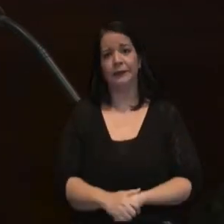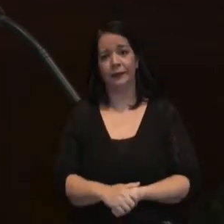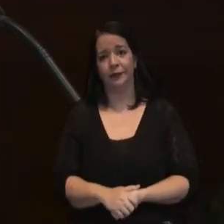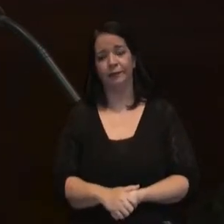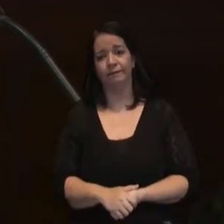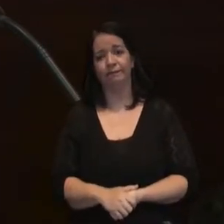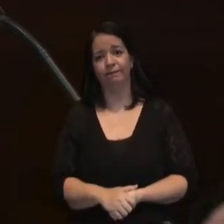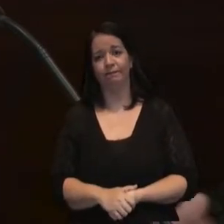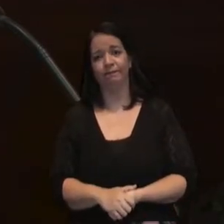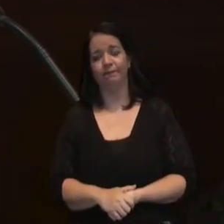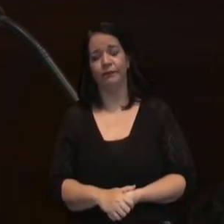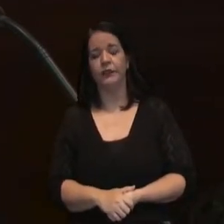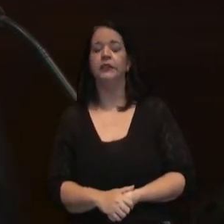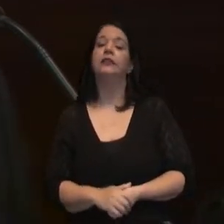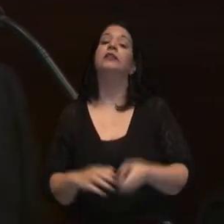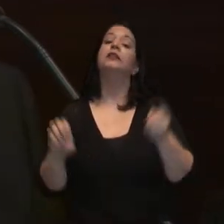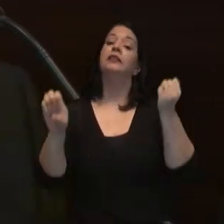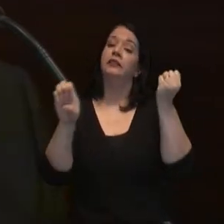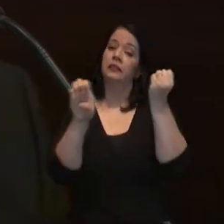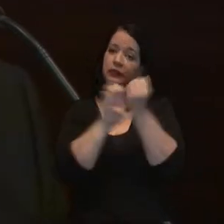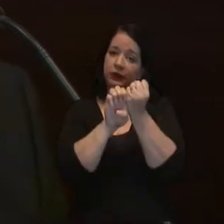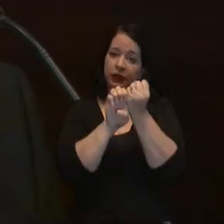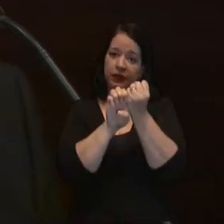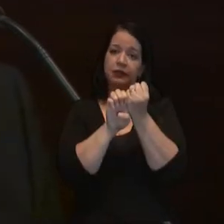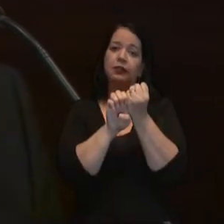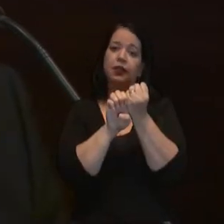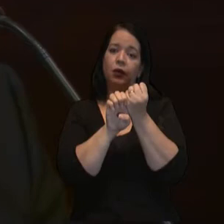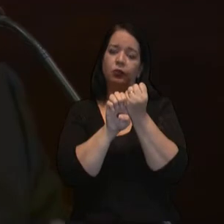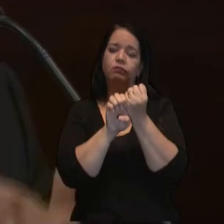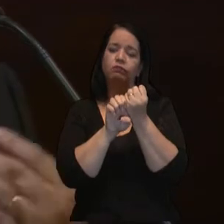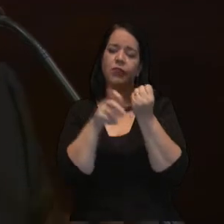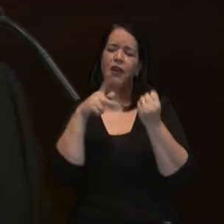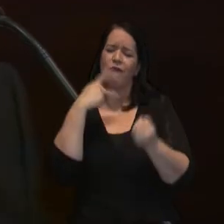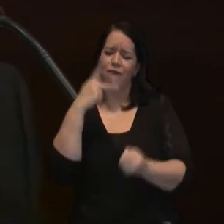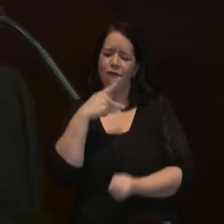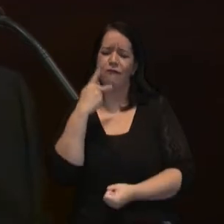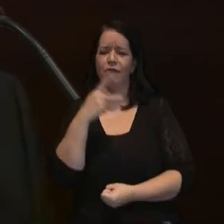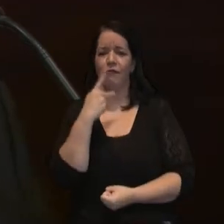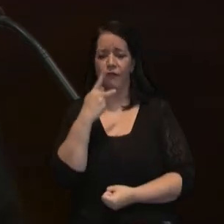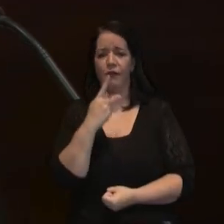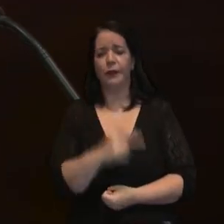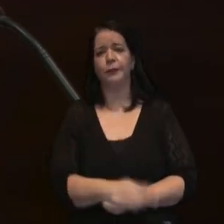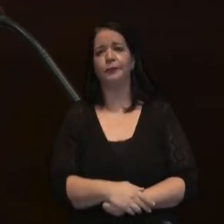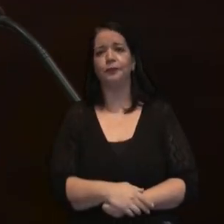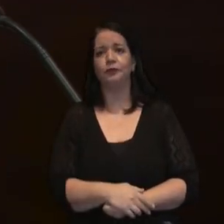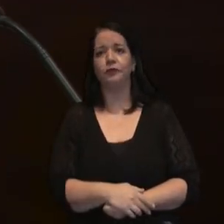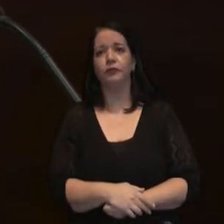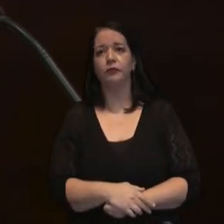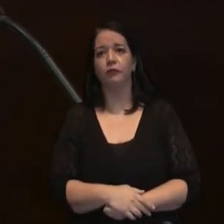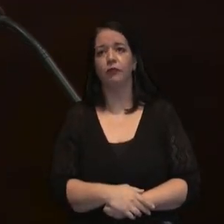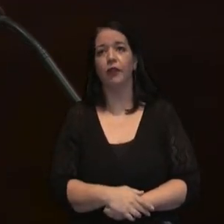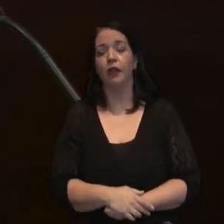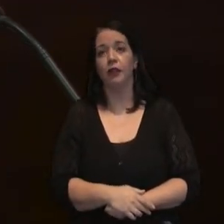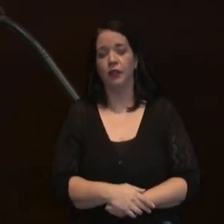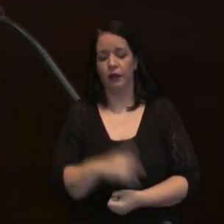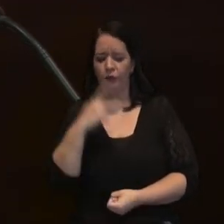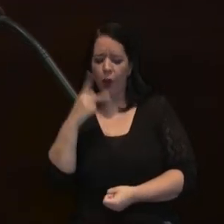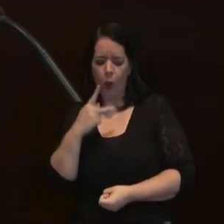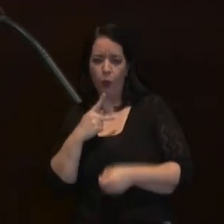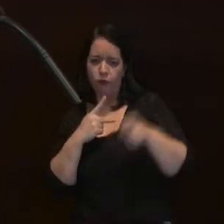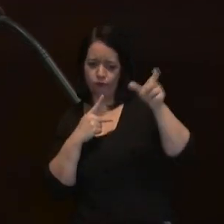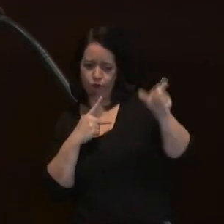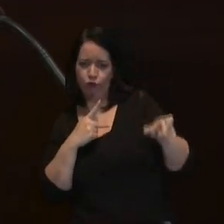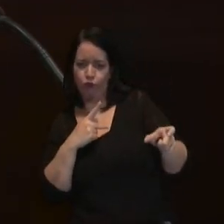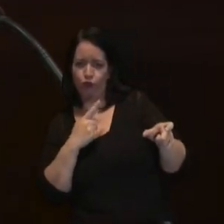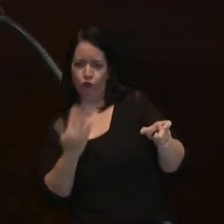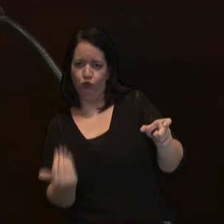expressou aquilo que ia no seu coração com muita segurança. Em segundo lugar, ele disse então para aquele jovem